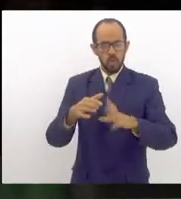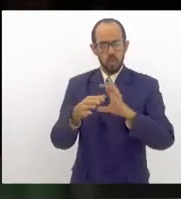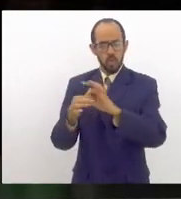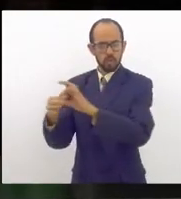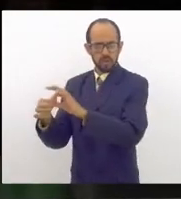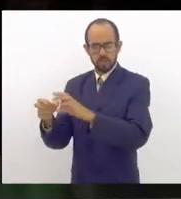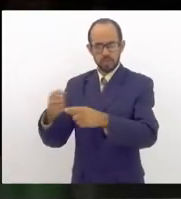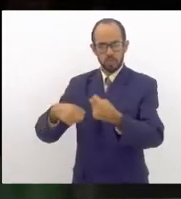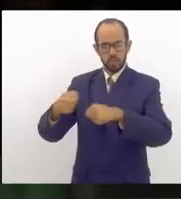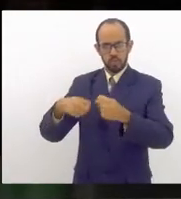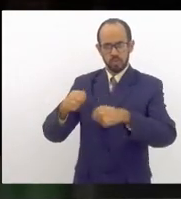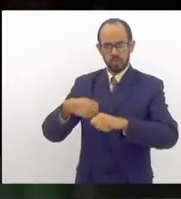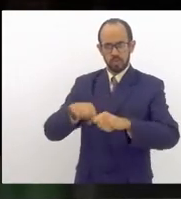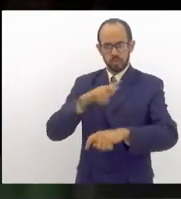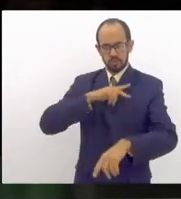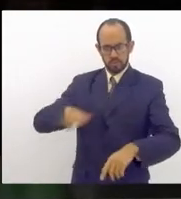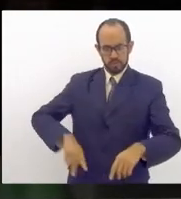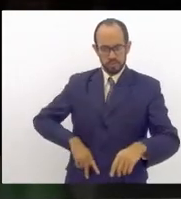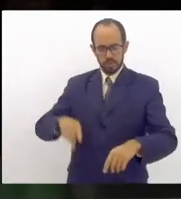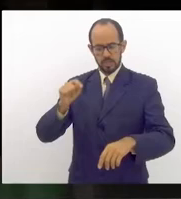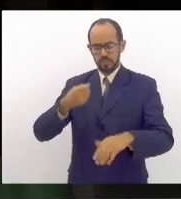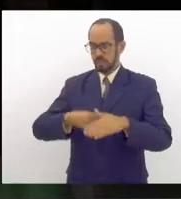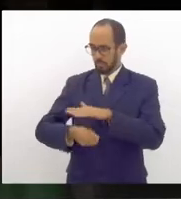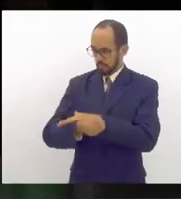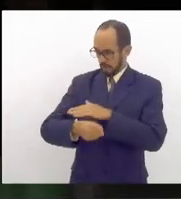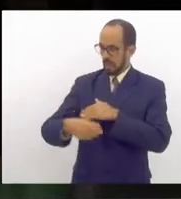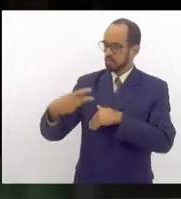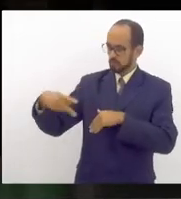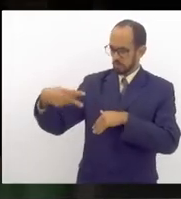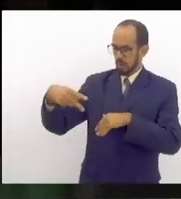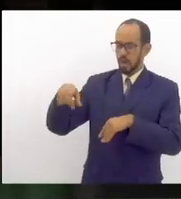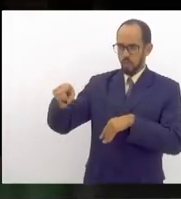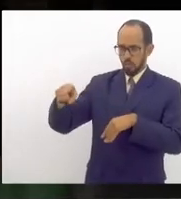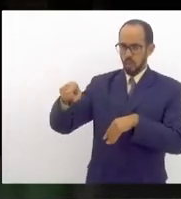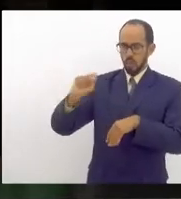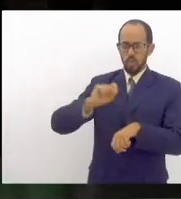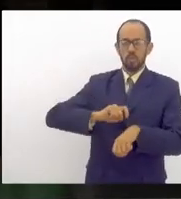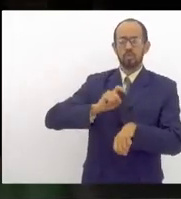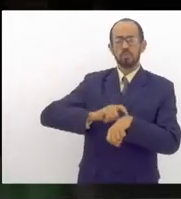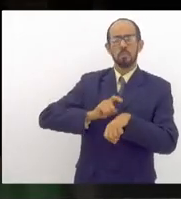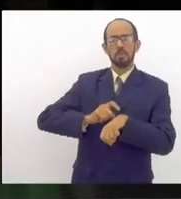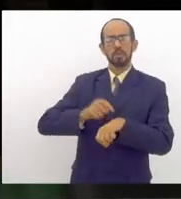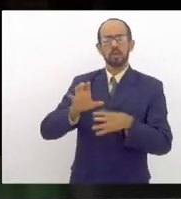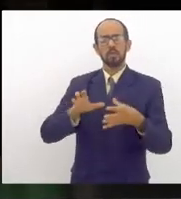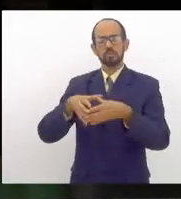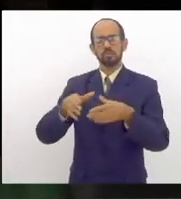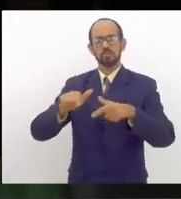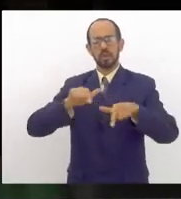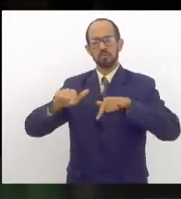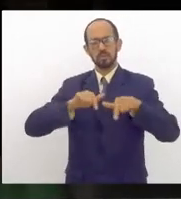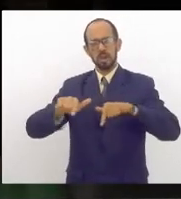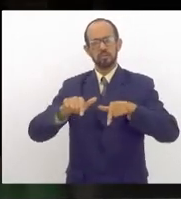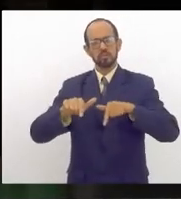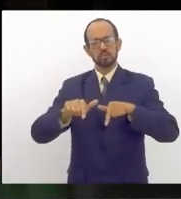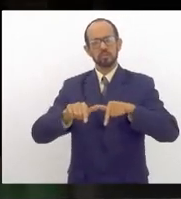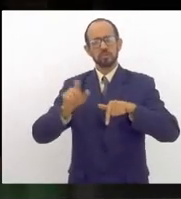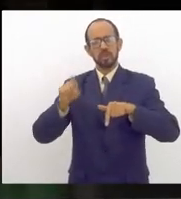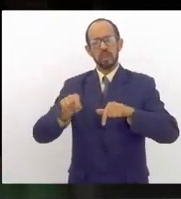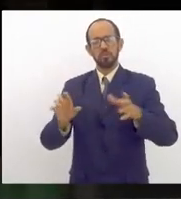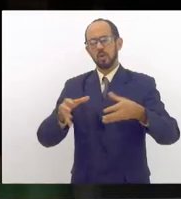durante a presidência dessa mandato durante essa presidência da comissão do trabalho foi uma comissão